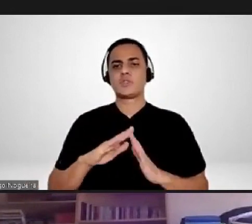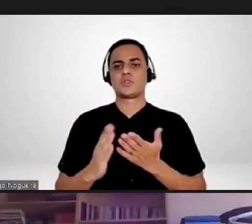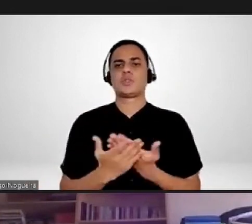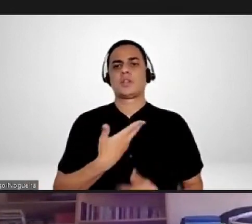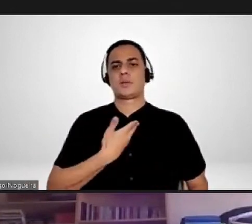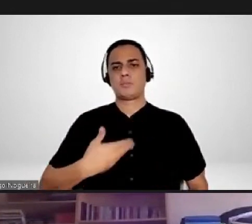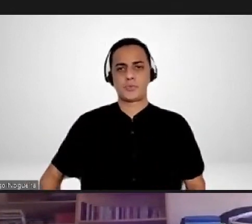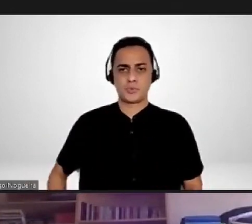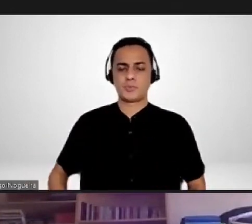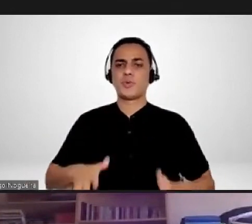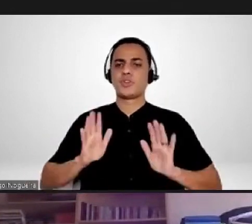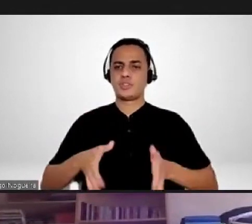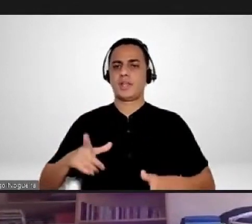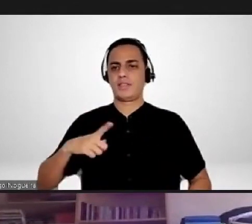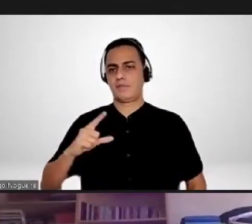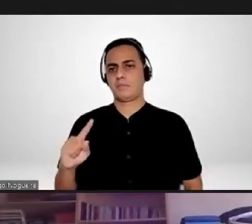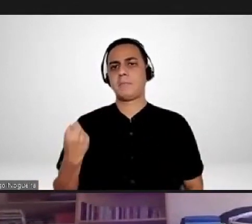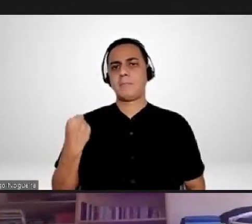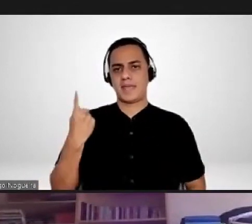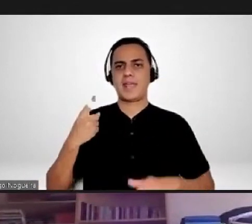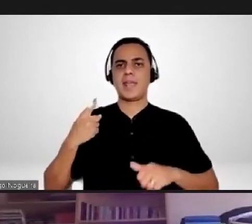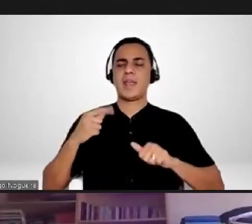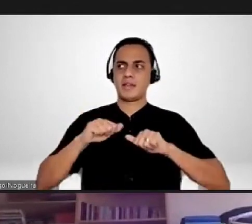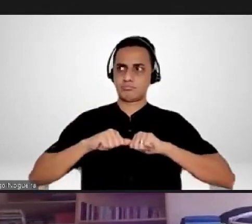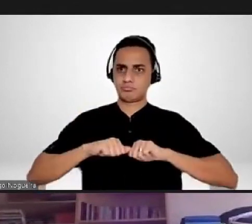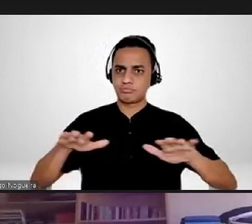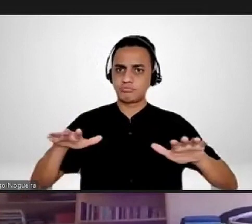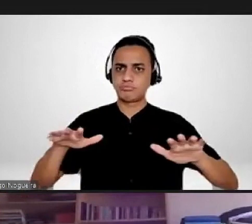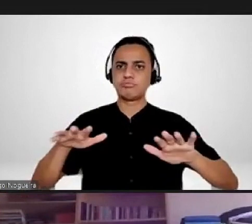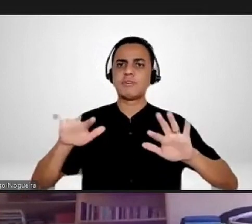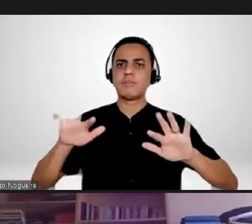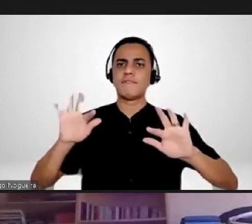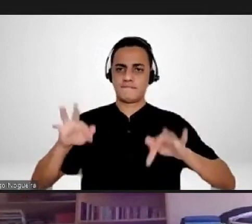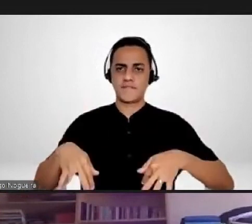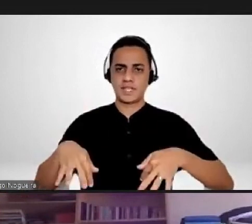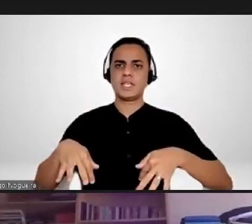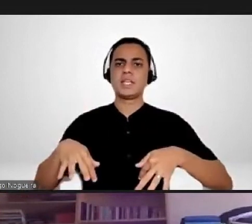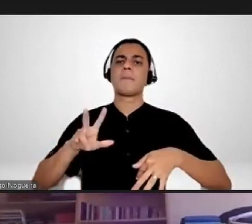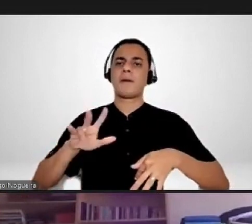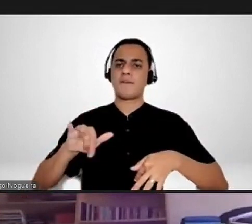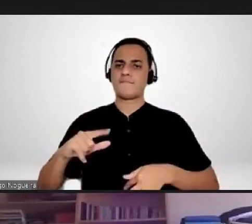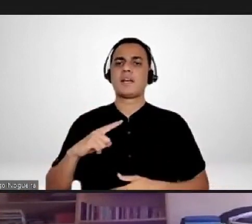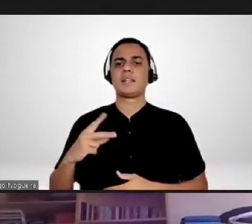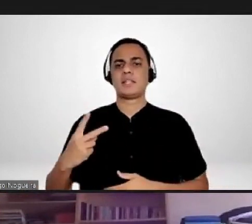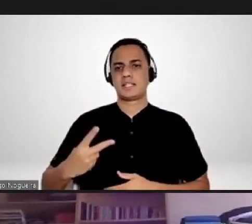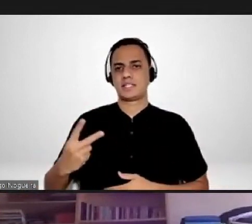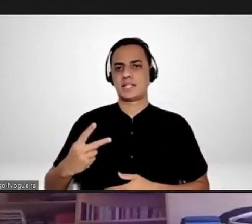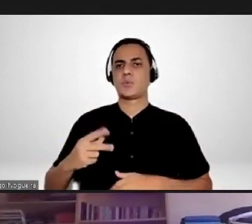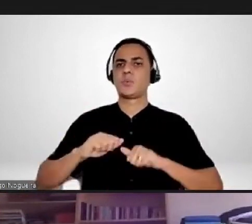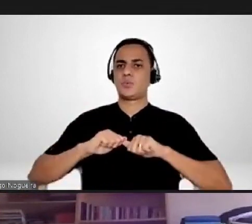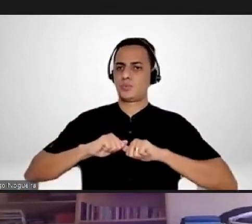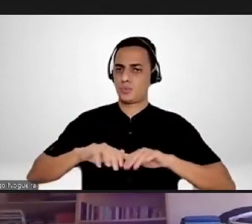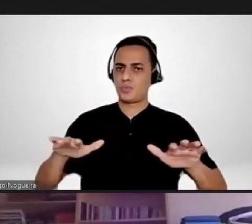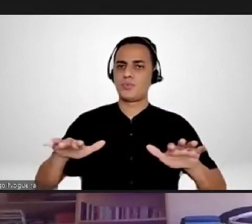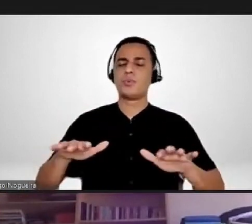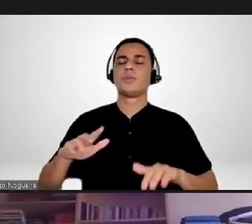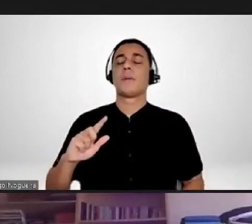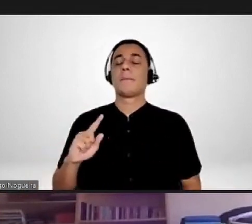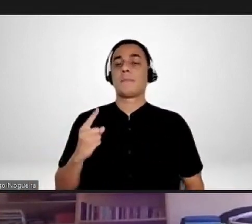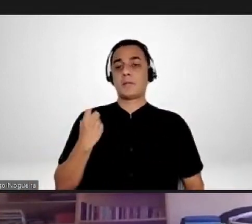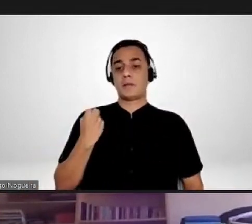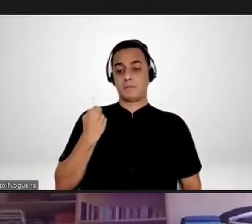sua primeira edição finalizada, mas terá uma segunda edição. Então, o primeiro módulo